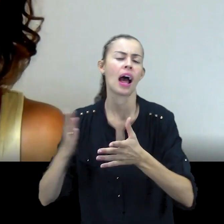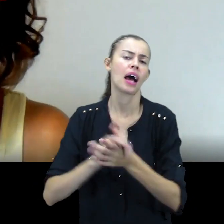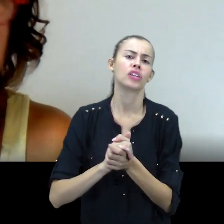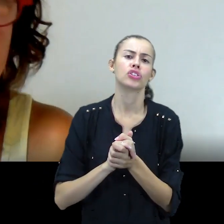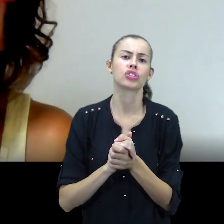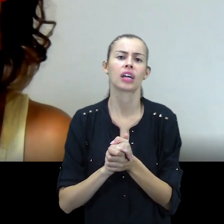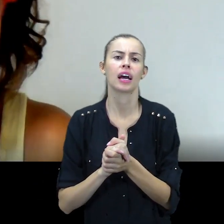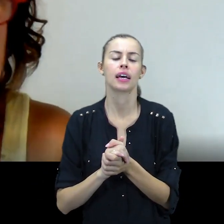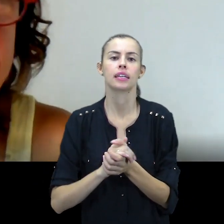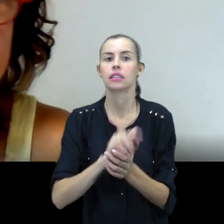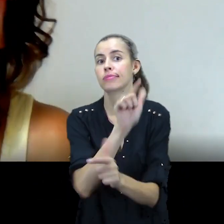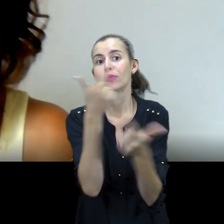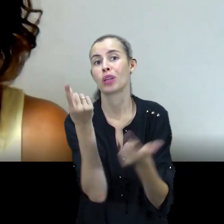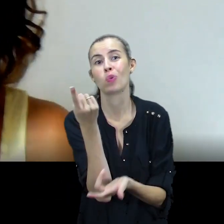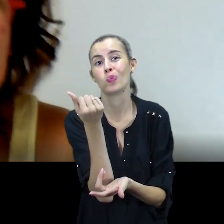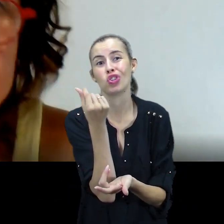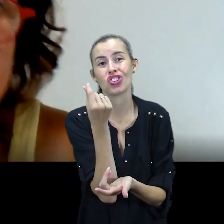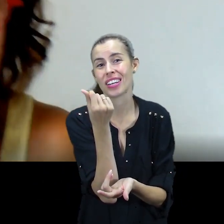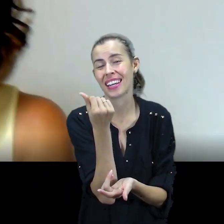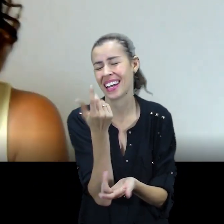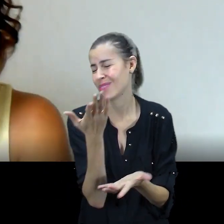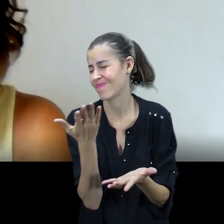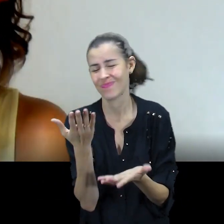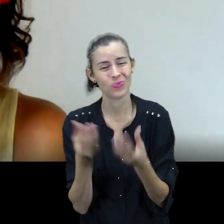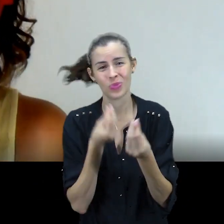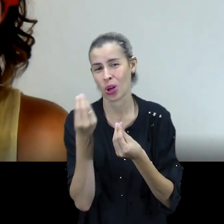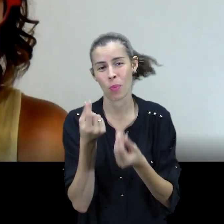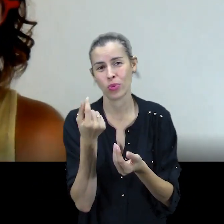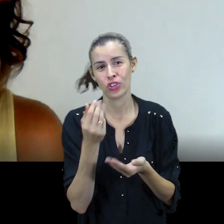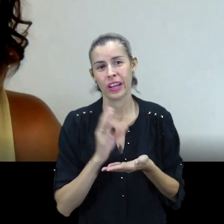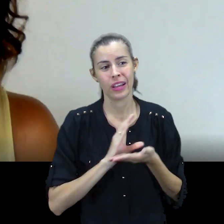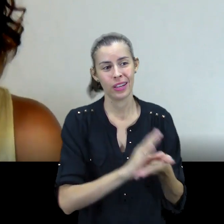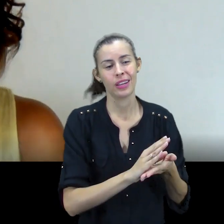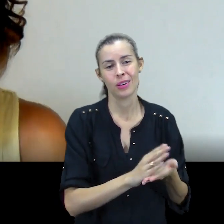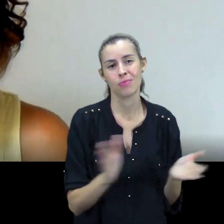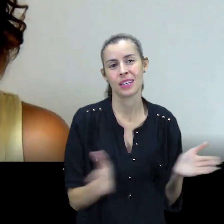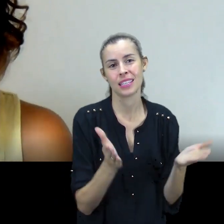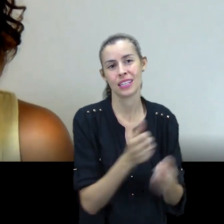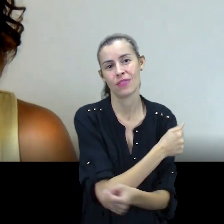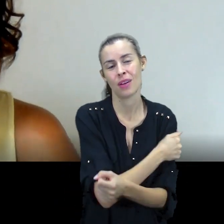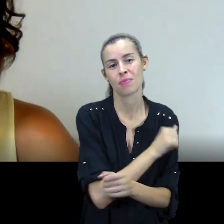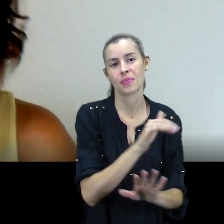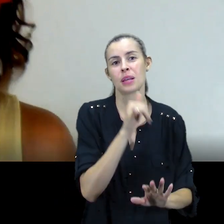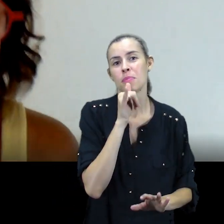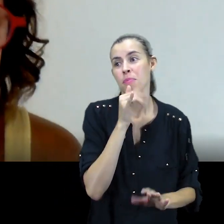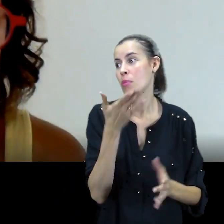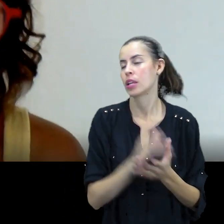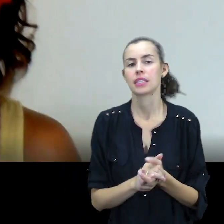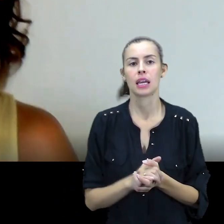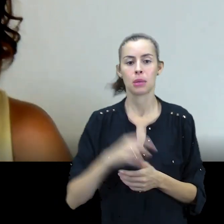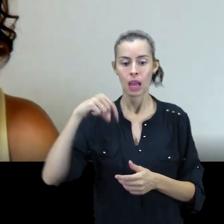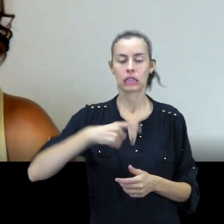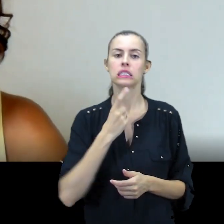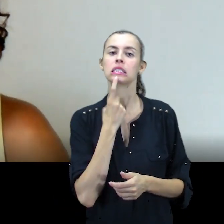para uma escola, para uma comunidade, para um quilombo, que seja aqui perto? Ou seja, todas essas questões que aparecem, seguro, né?